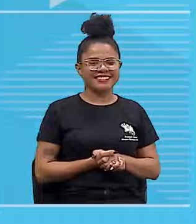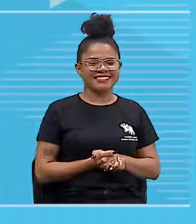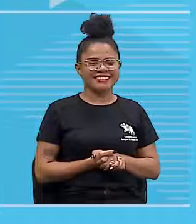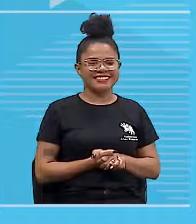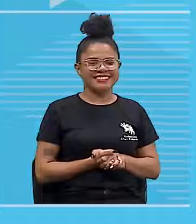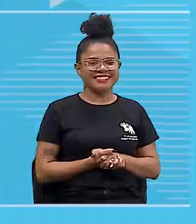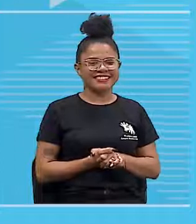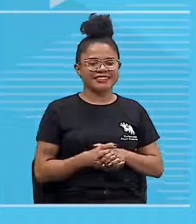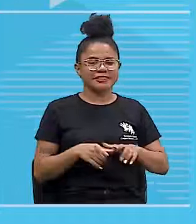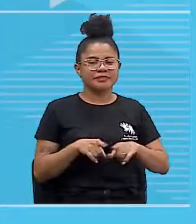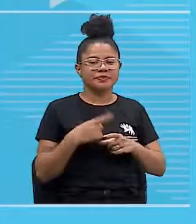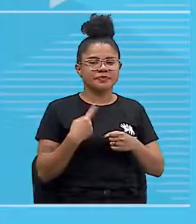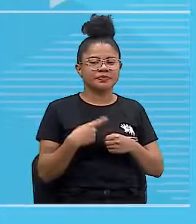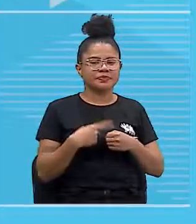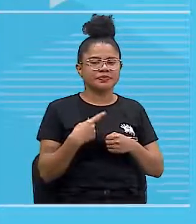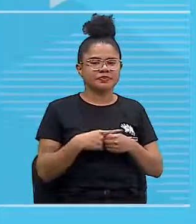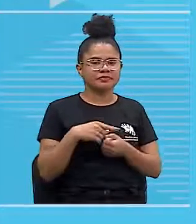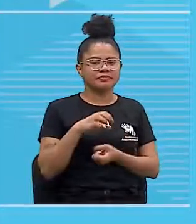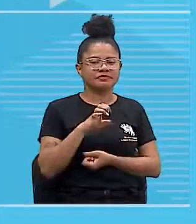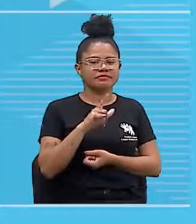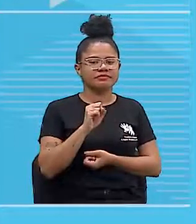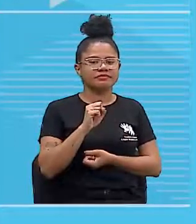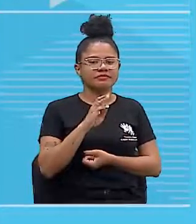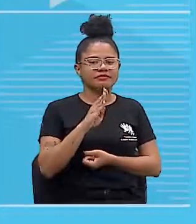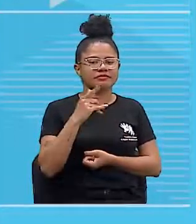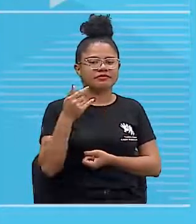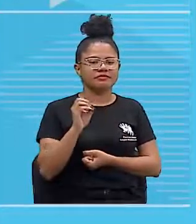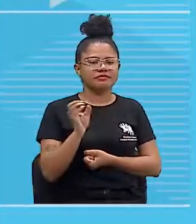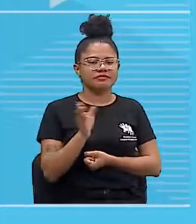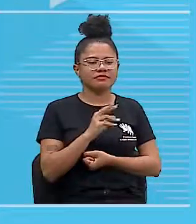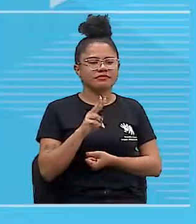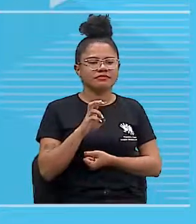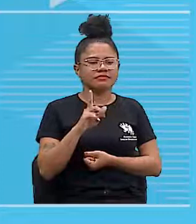Jennifer está elas bom Veloso Olha aí a Jennifer está indo bom Veloso é